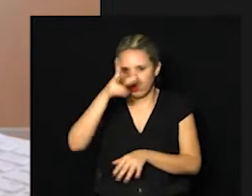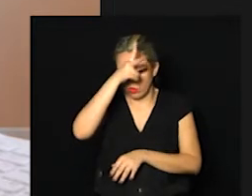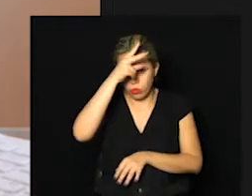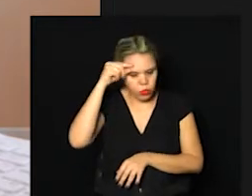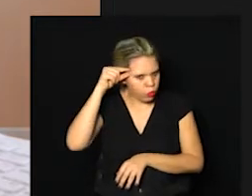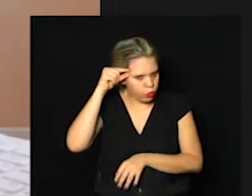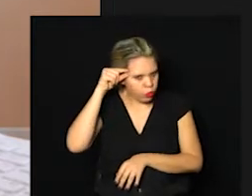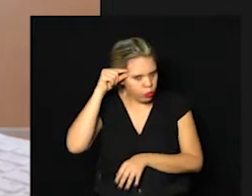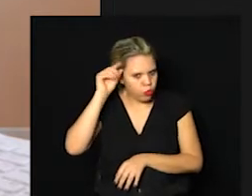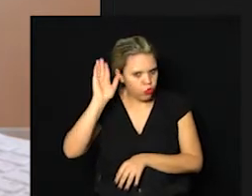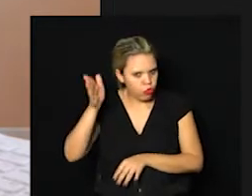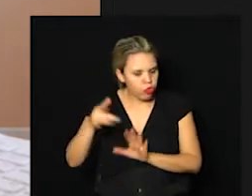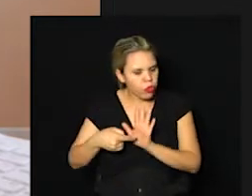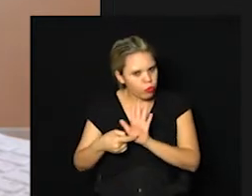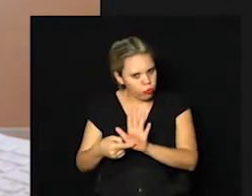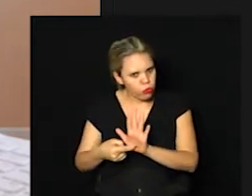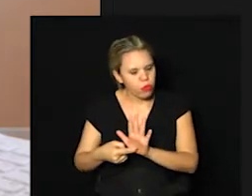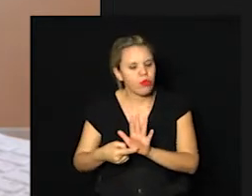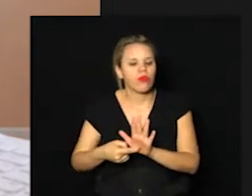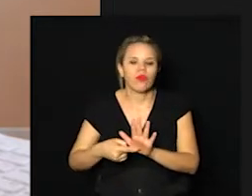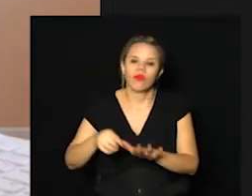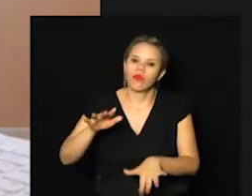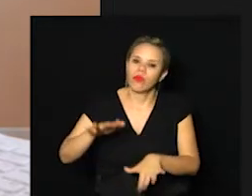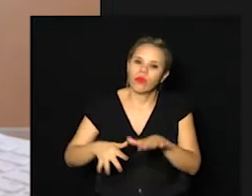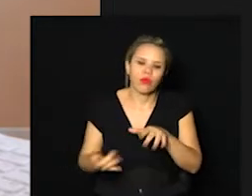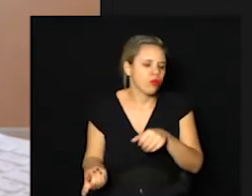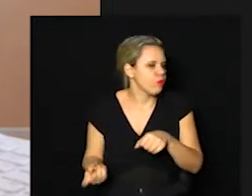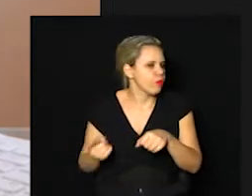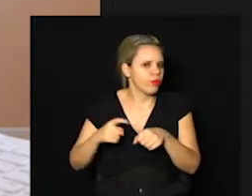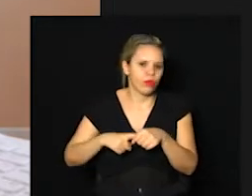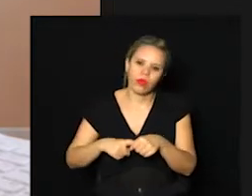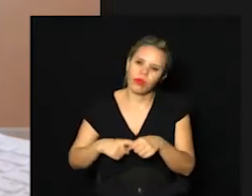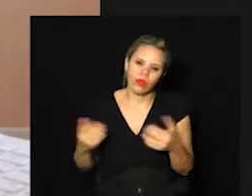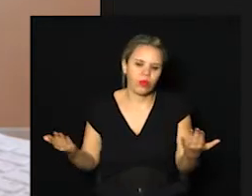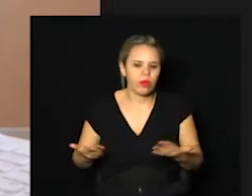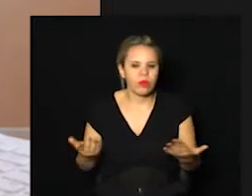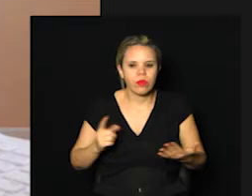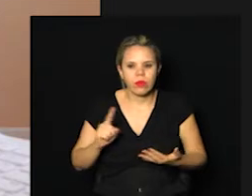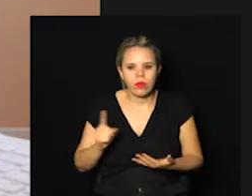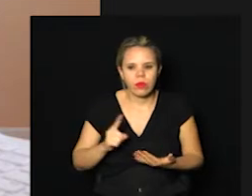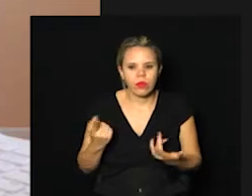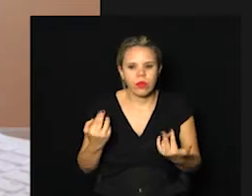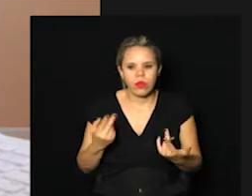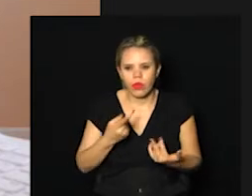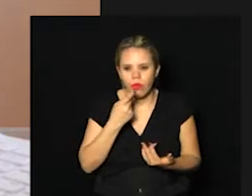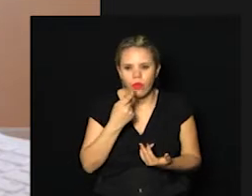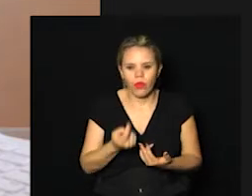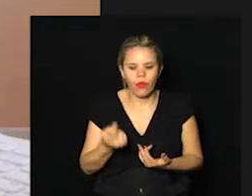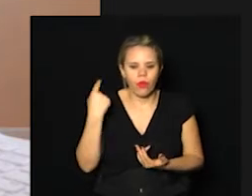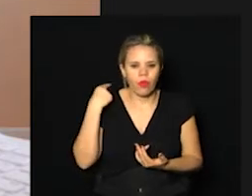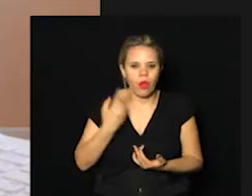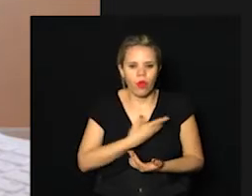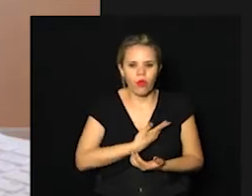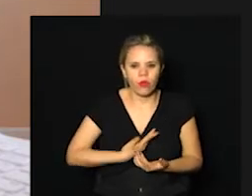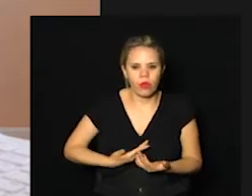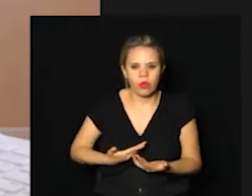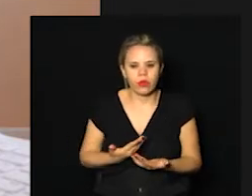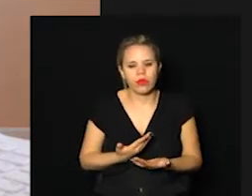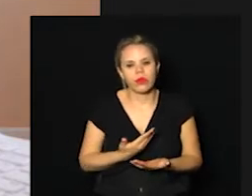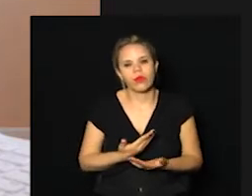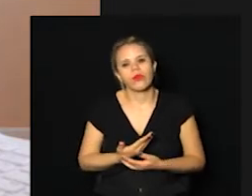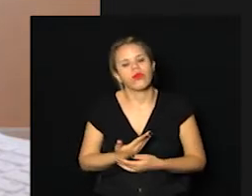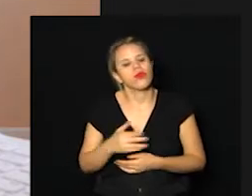já sinalizou que talvez não volte agora, como havia sinalizado o governo do estado de São Paulo,